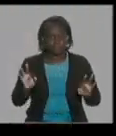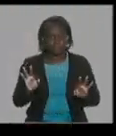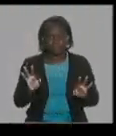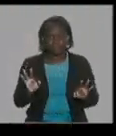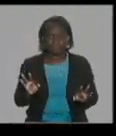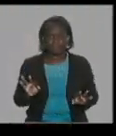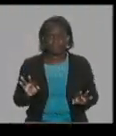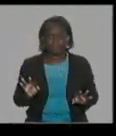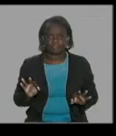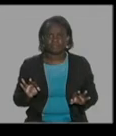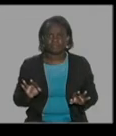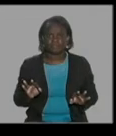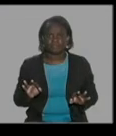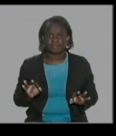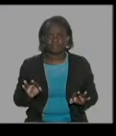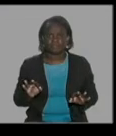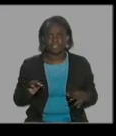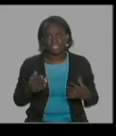Foi maravilhosa.